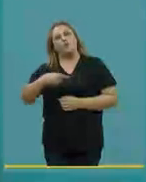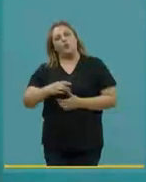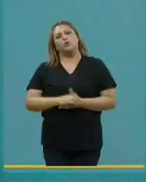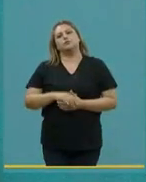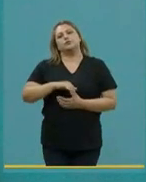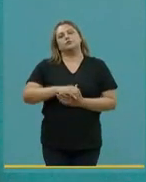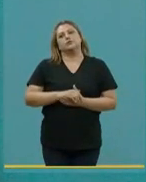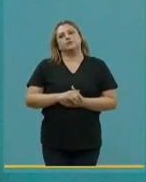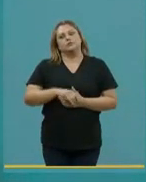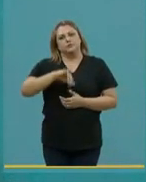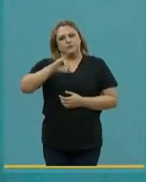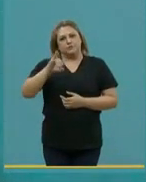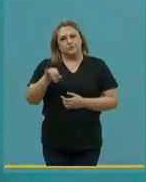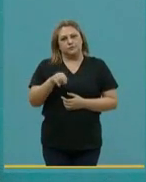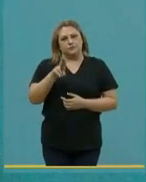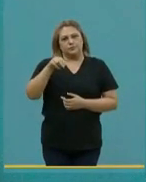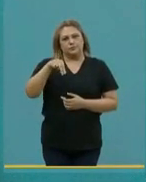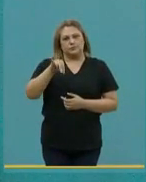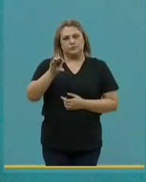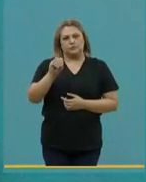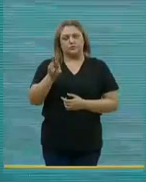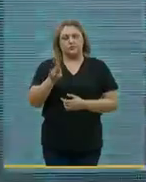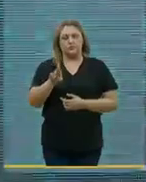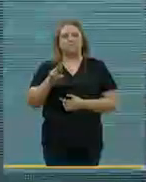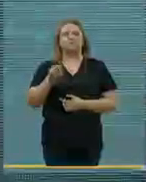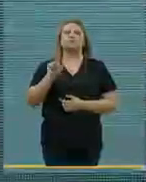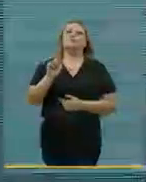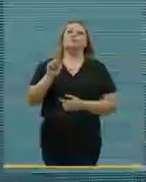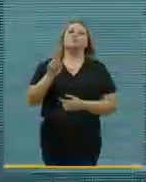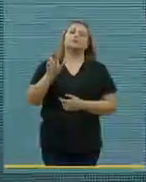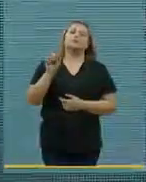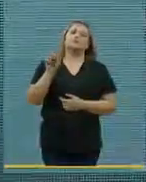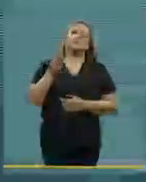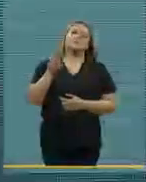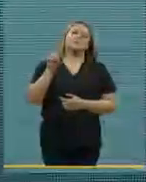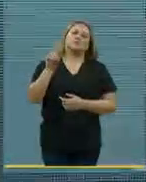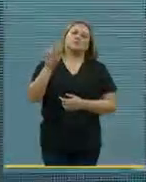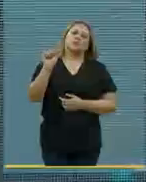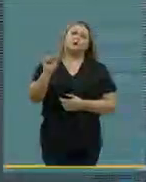júnior guarda da rede século 21 ele fará a pergunta para